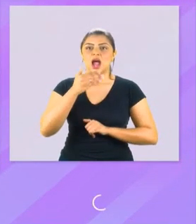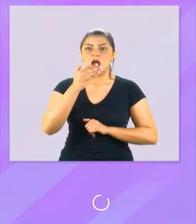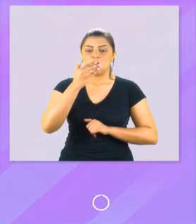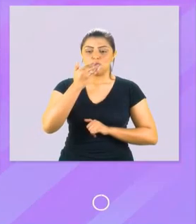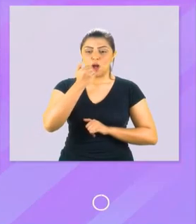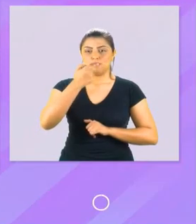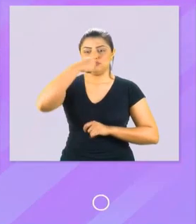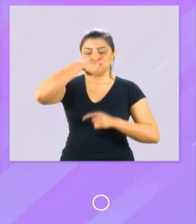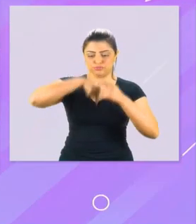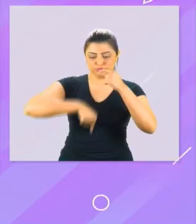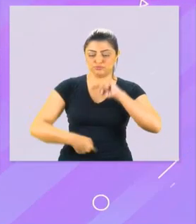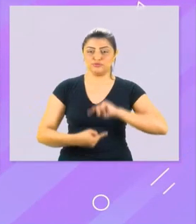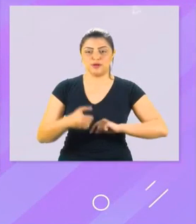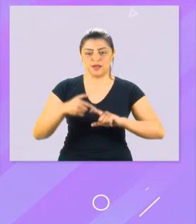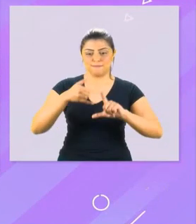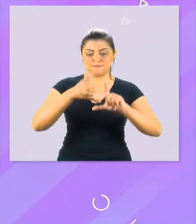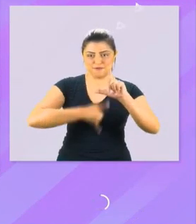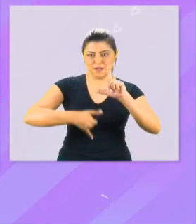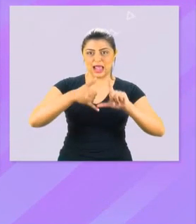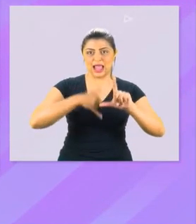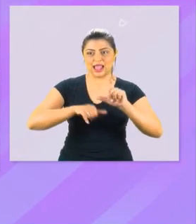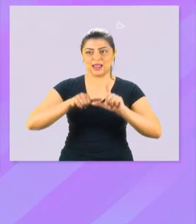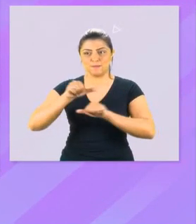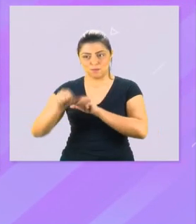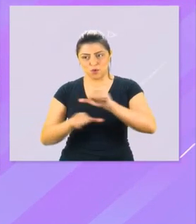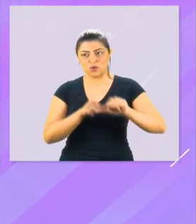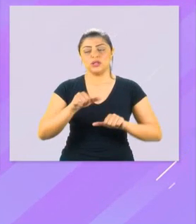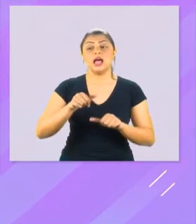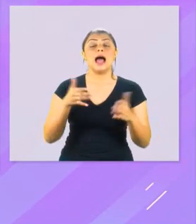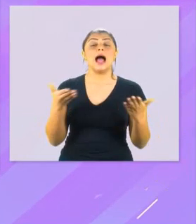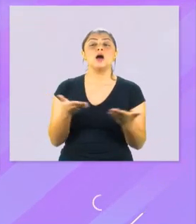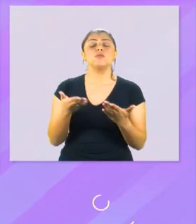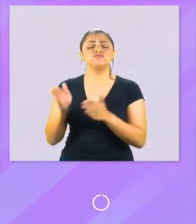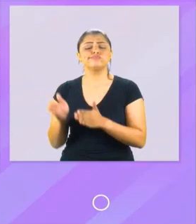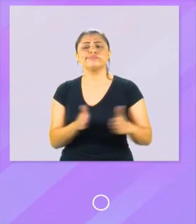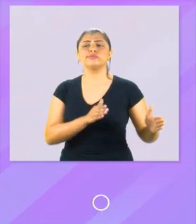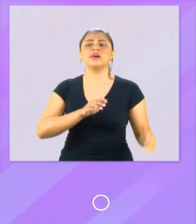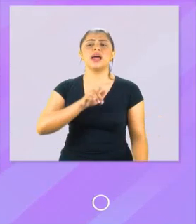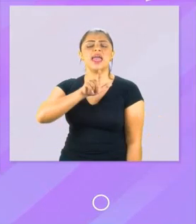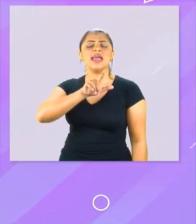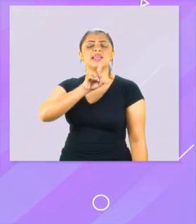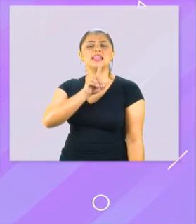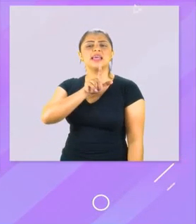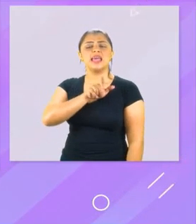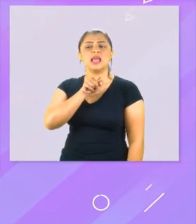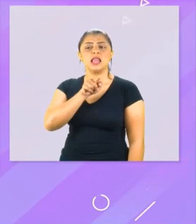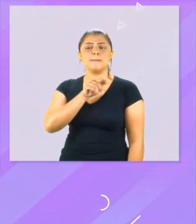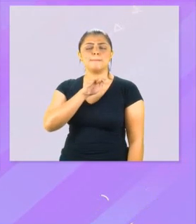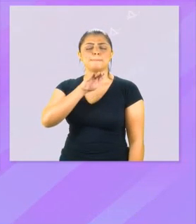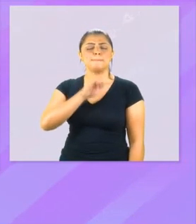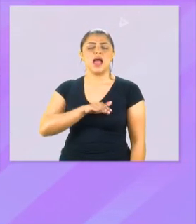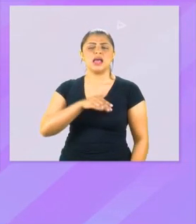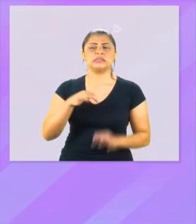em ésteres de colesterila e transformado, então, em VLDL. E aí nós temos o LDL, que